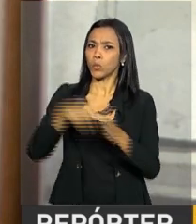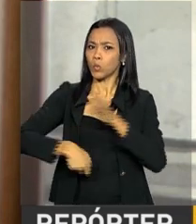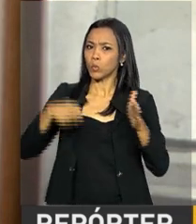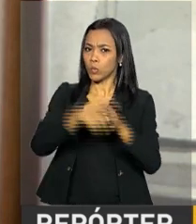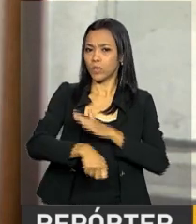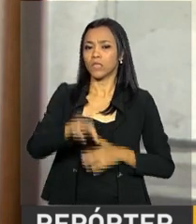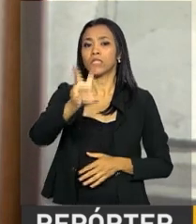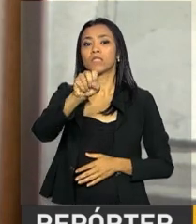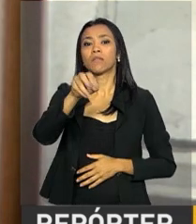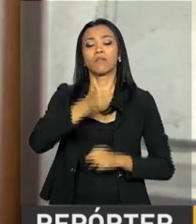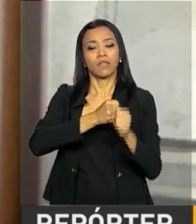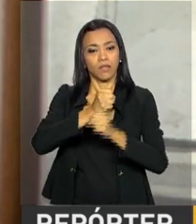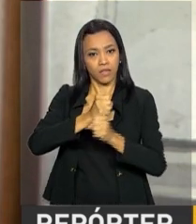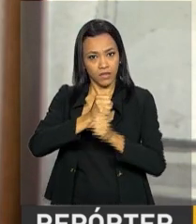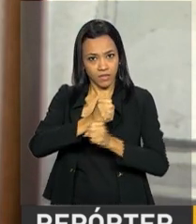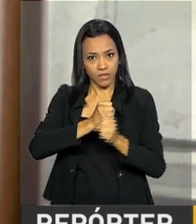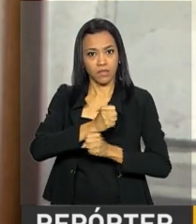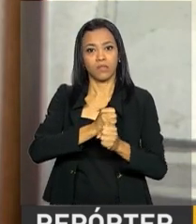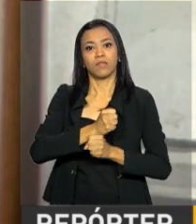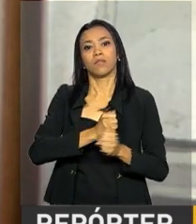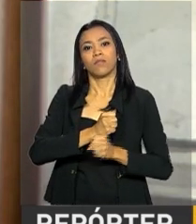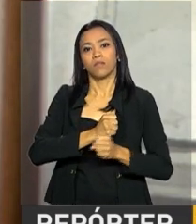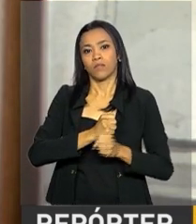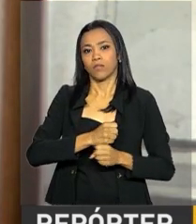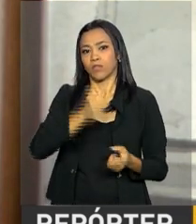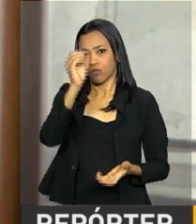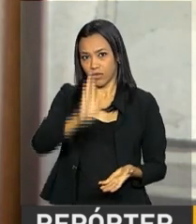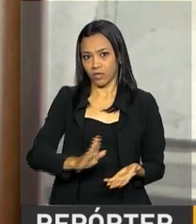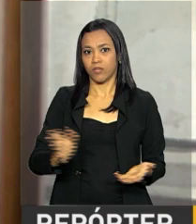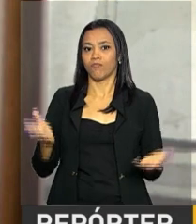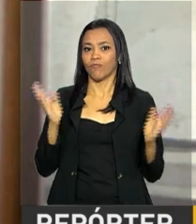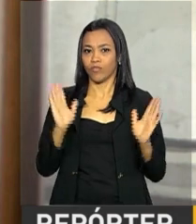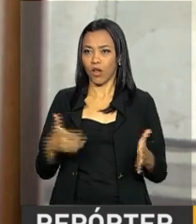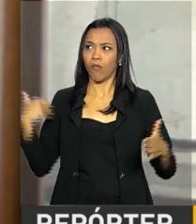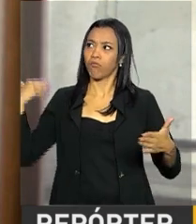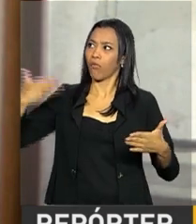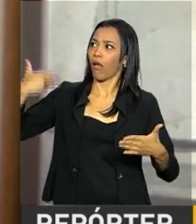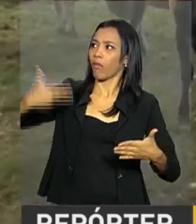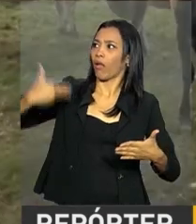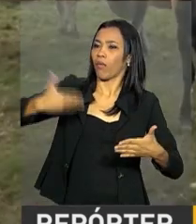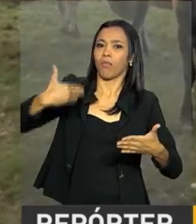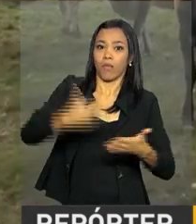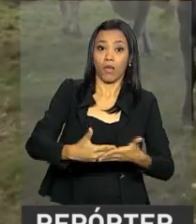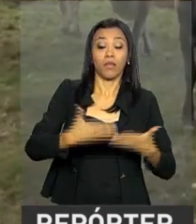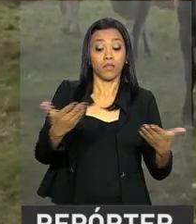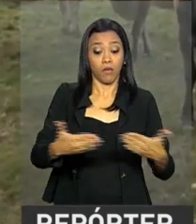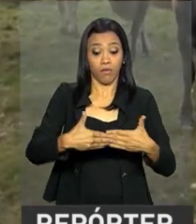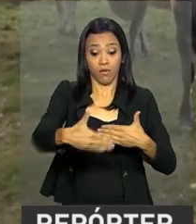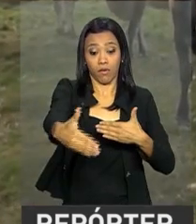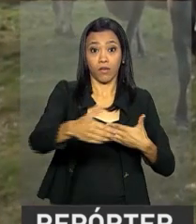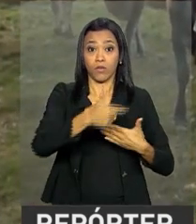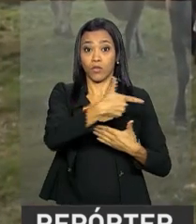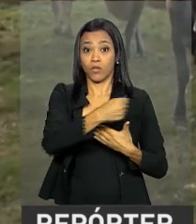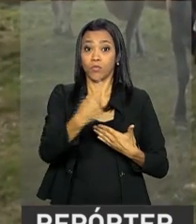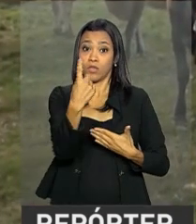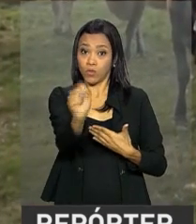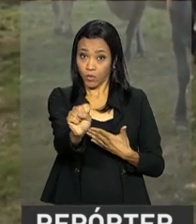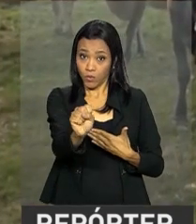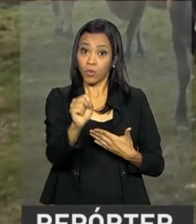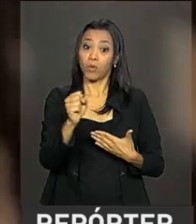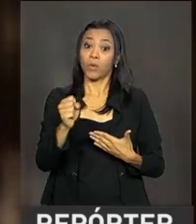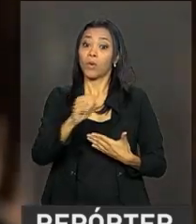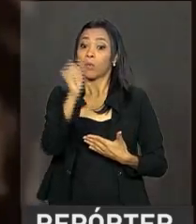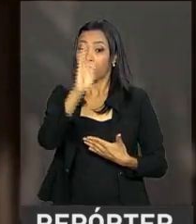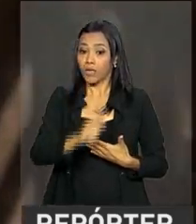que o Brasil faz, é uma luta de gerações e que em 2018 o Brasil terá então essa certificação e ele